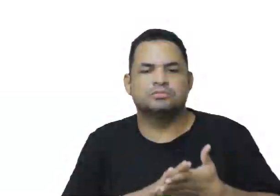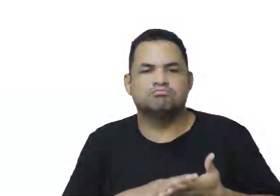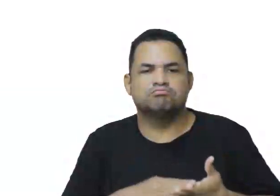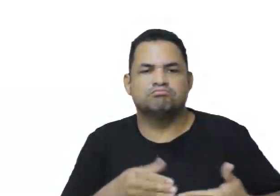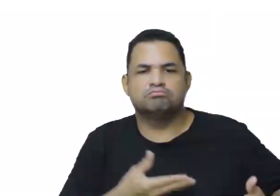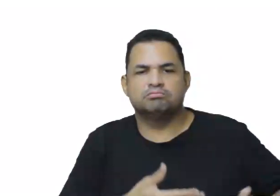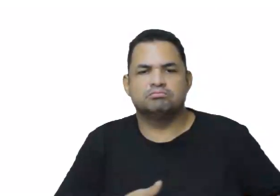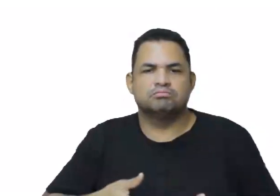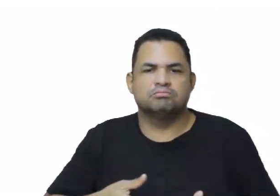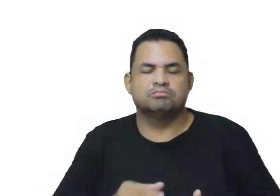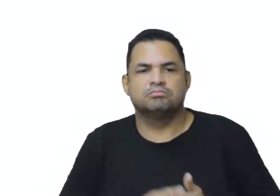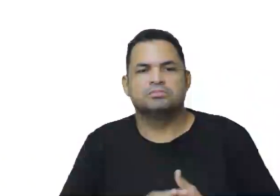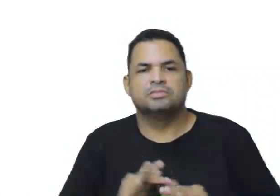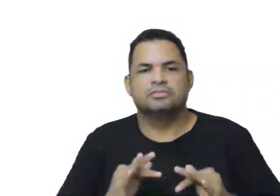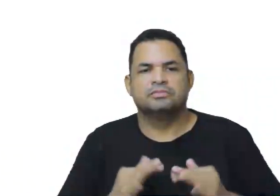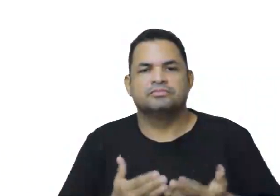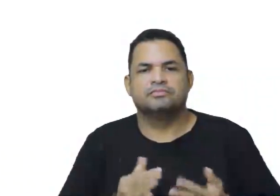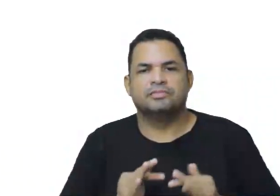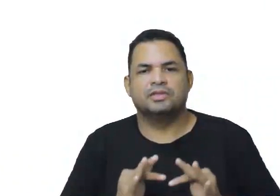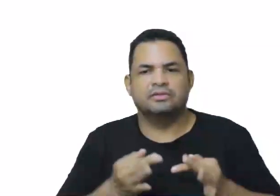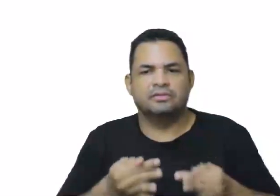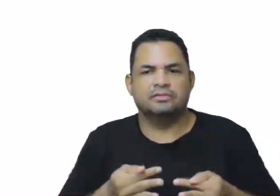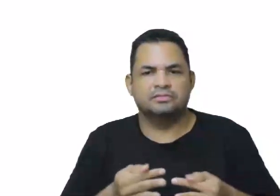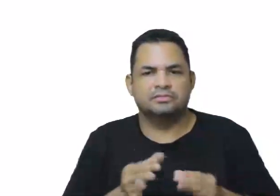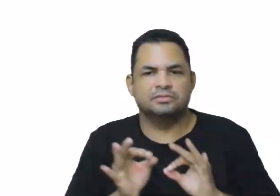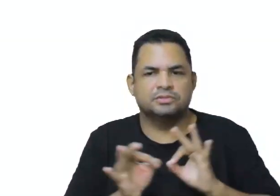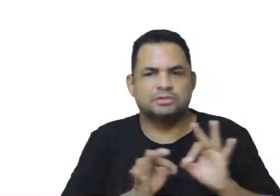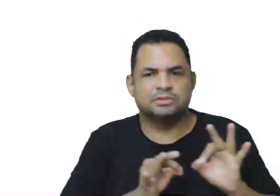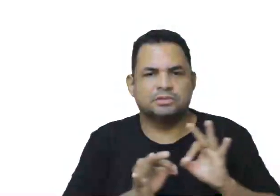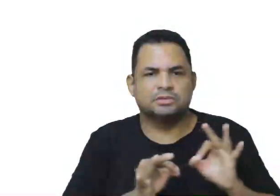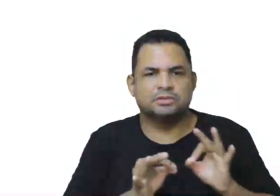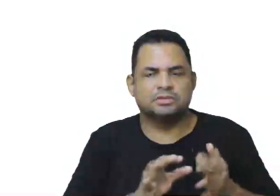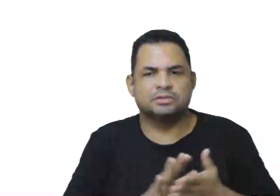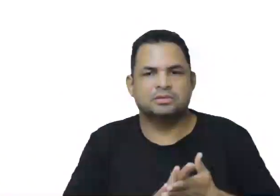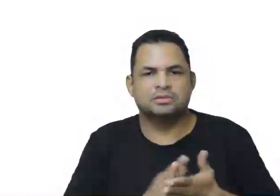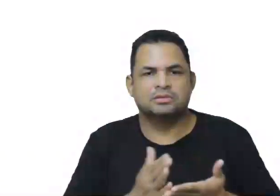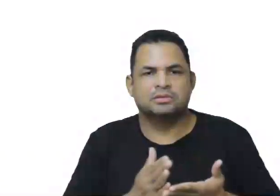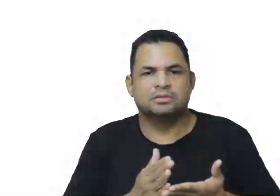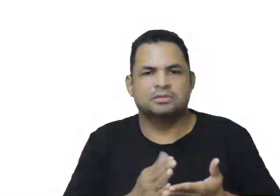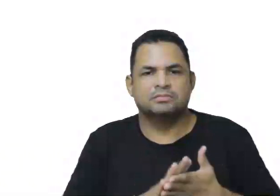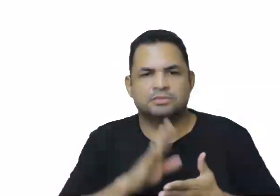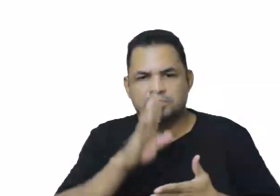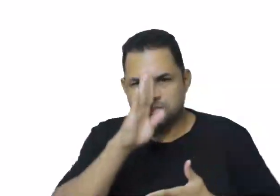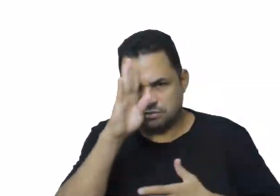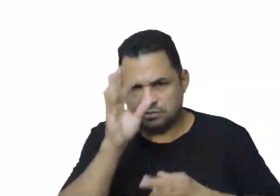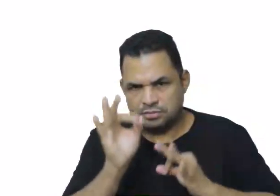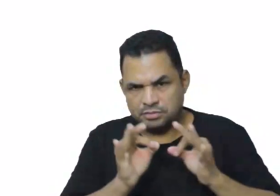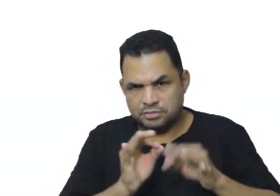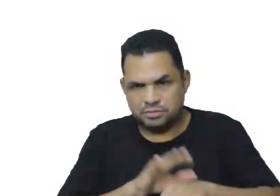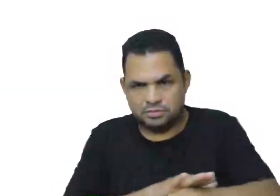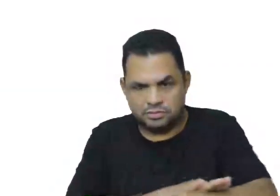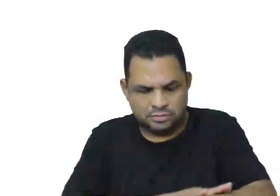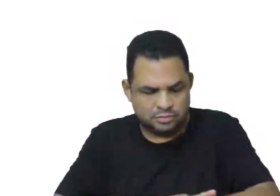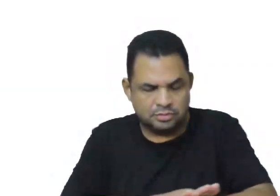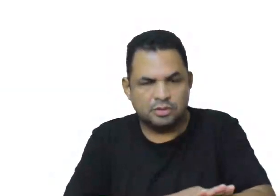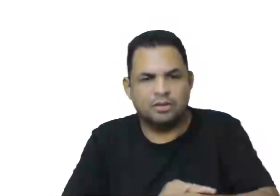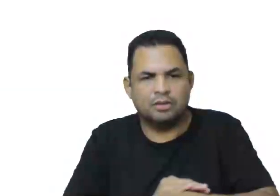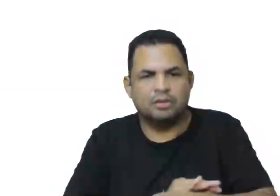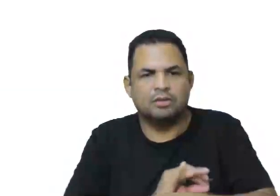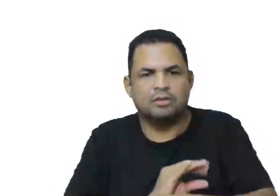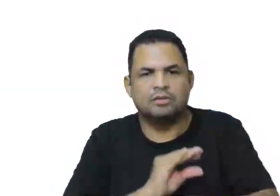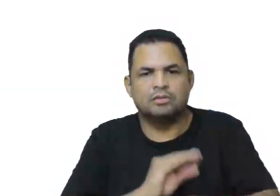conhece, né? Esse período final de acabamento é dedicado principalmente à formação dos